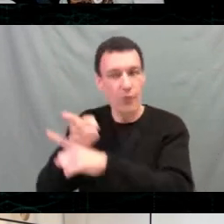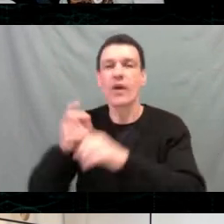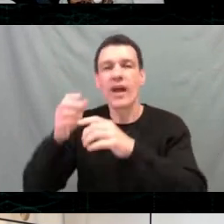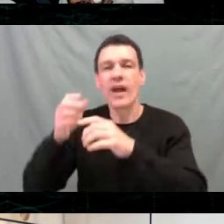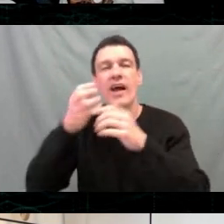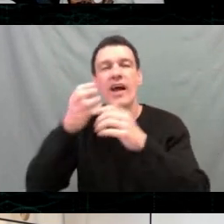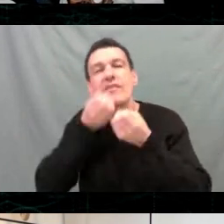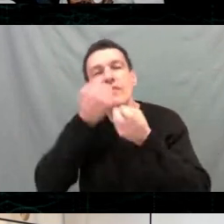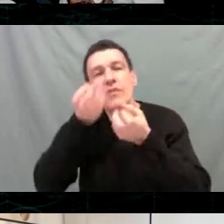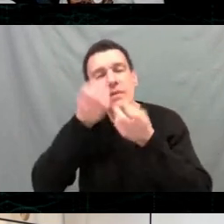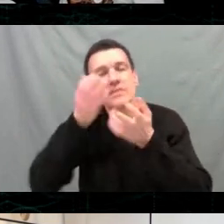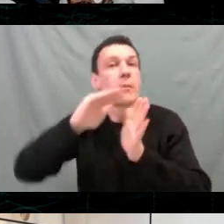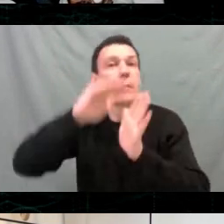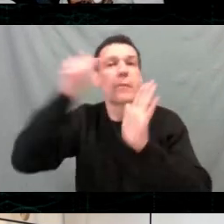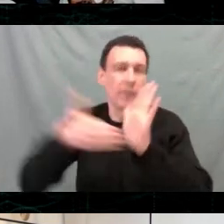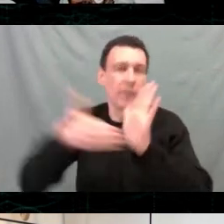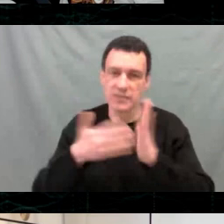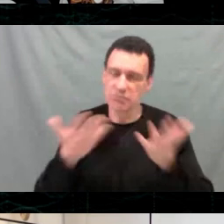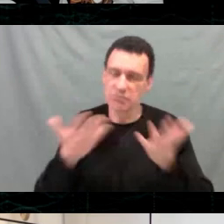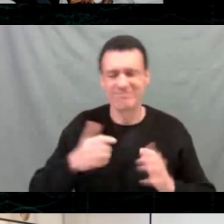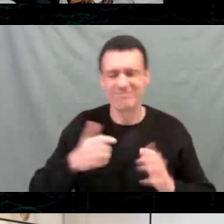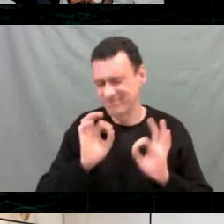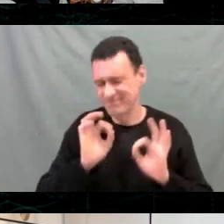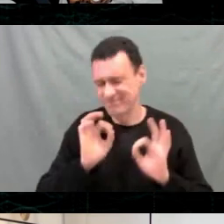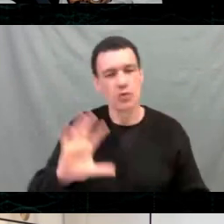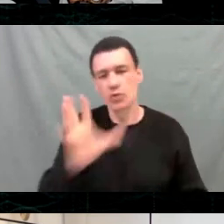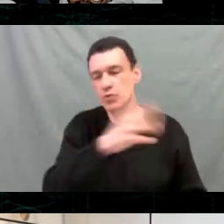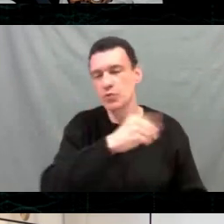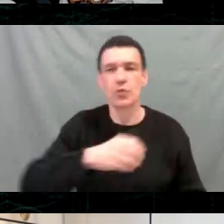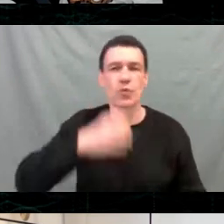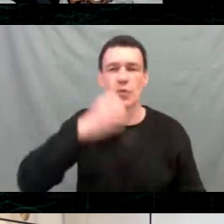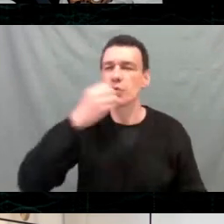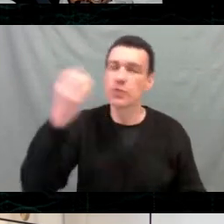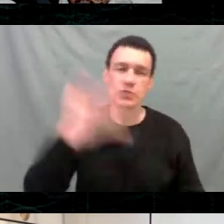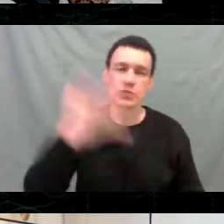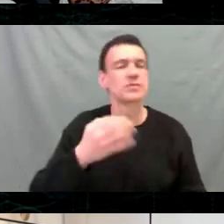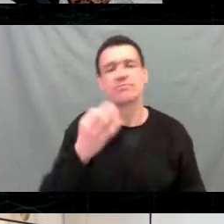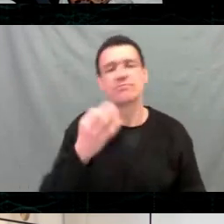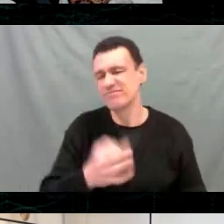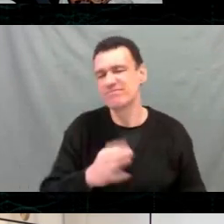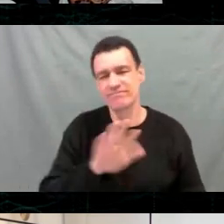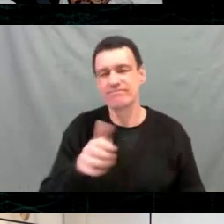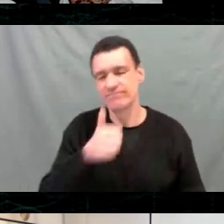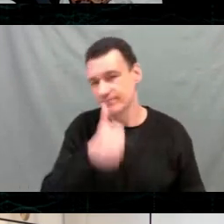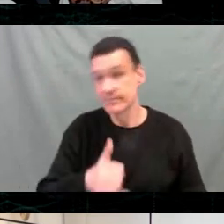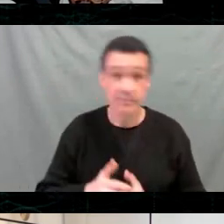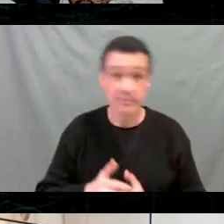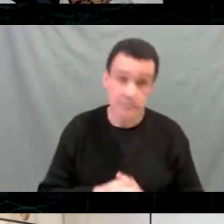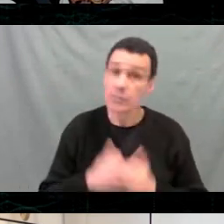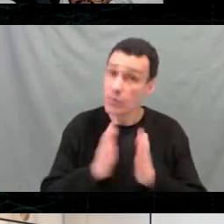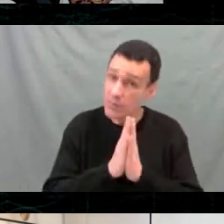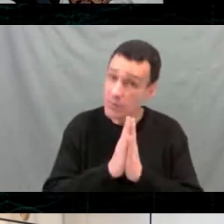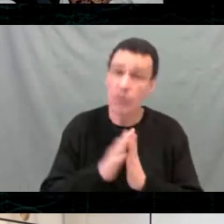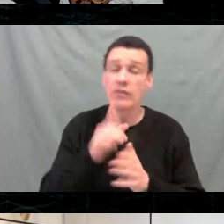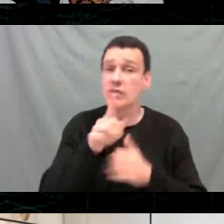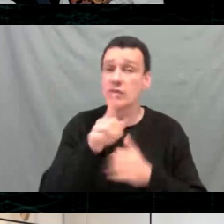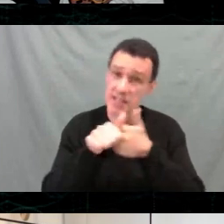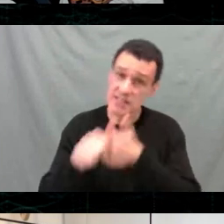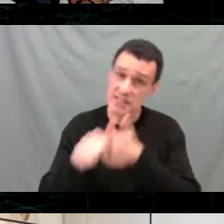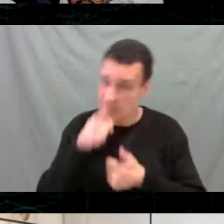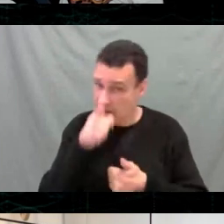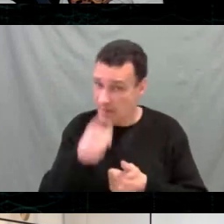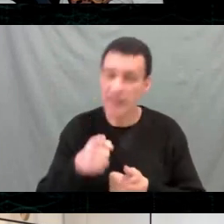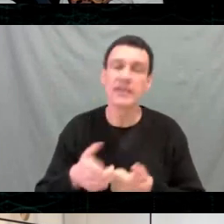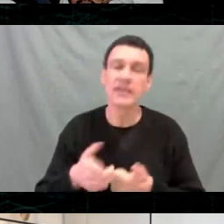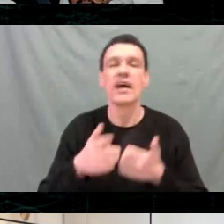mais. A galera curtiu, hein? Você já sabe, digita aquele lá, exclamação Lucas, para que você possa ter acesso à